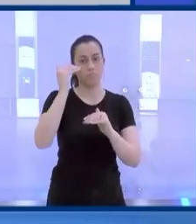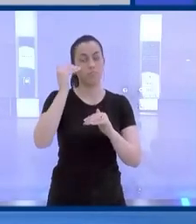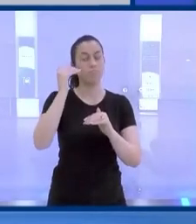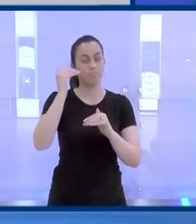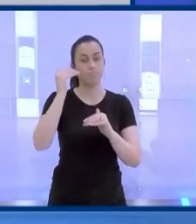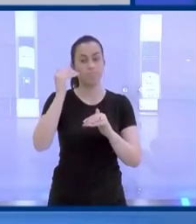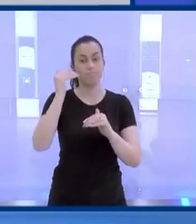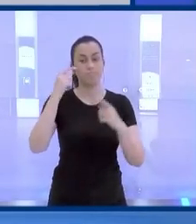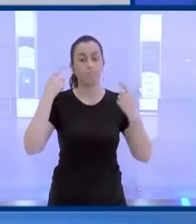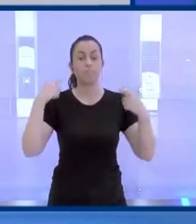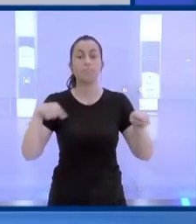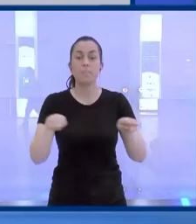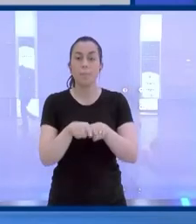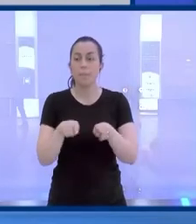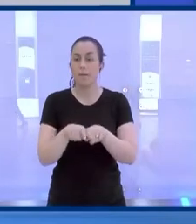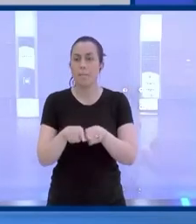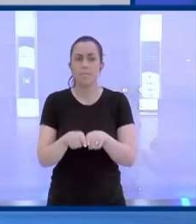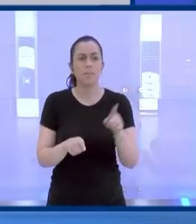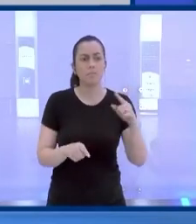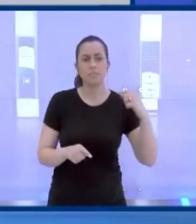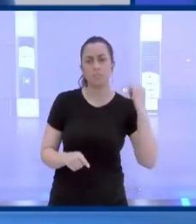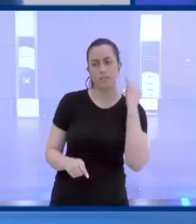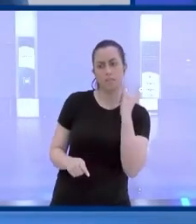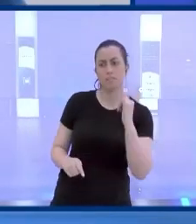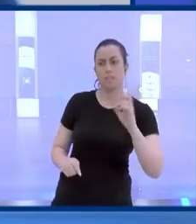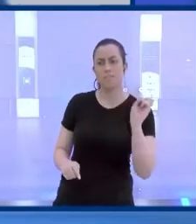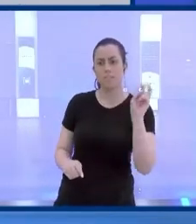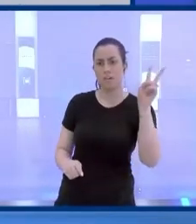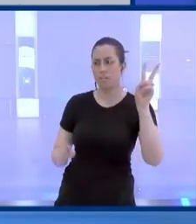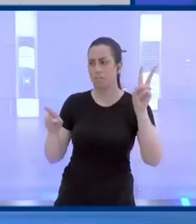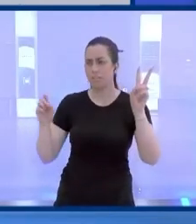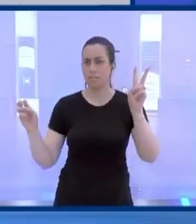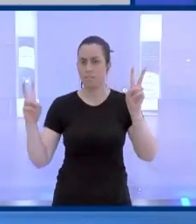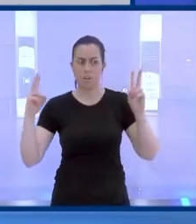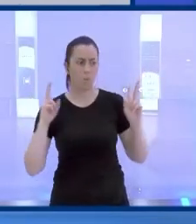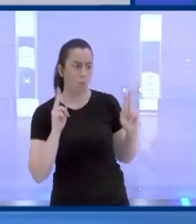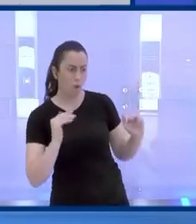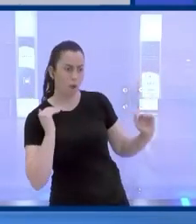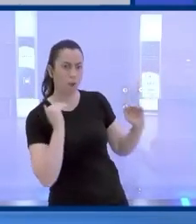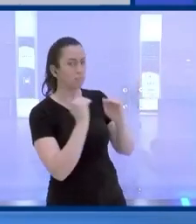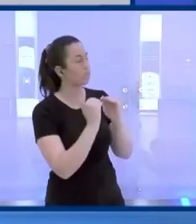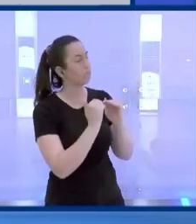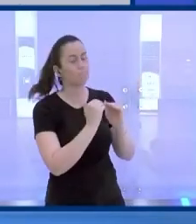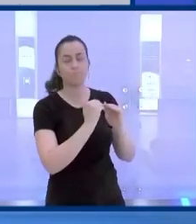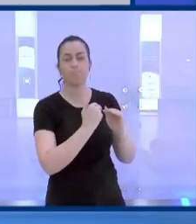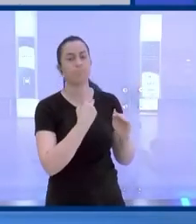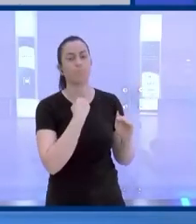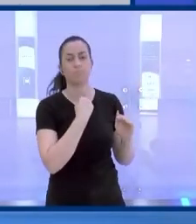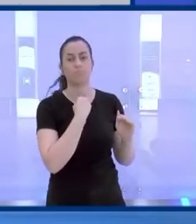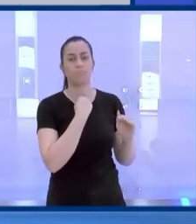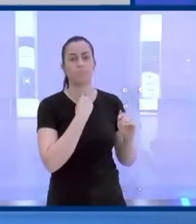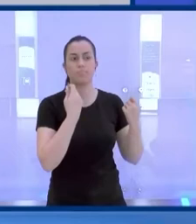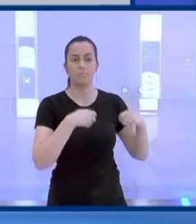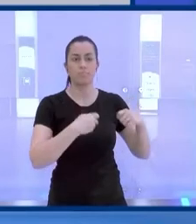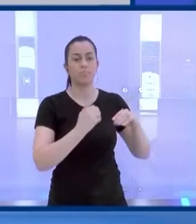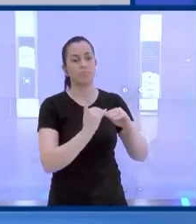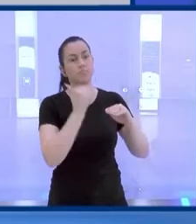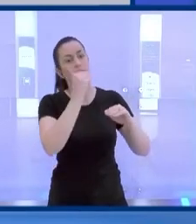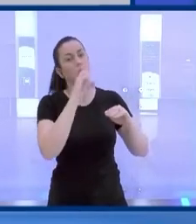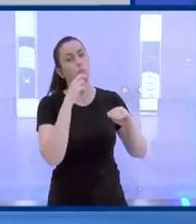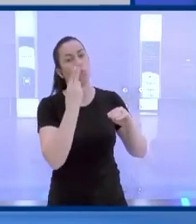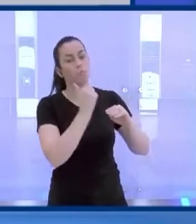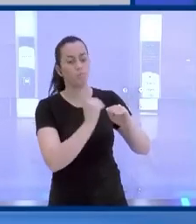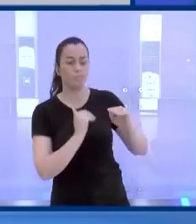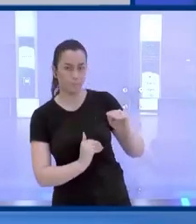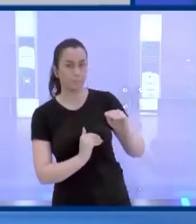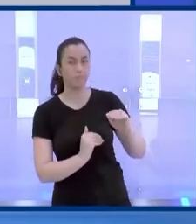sendo permitido lances intermediários. Cada nova proposta será individualmente recebida, analisada e, se aceita,